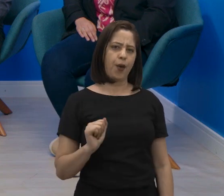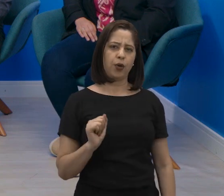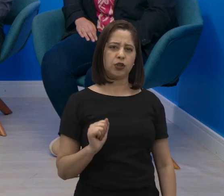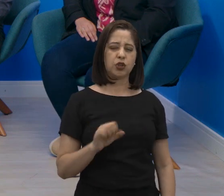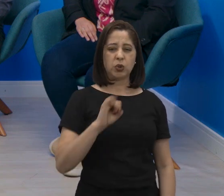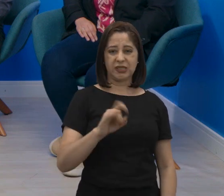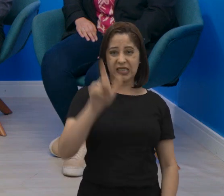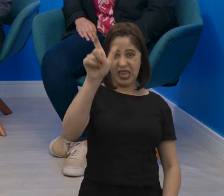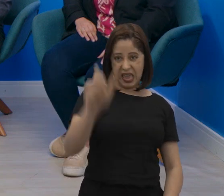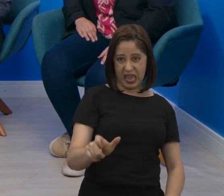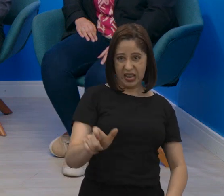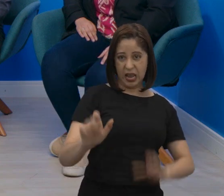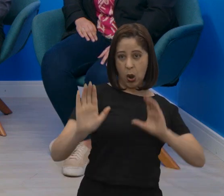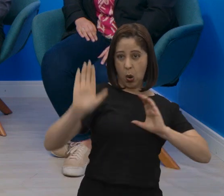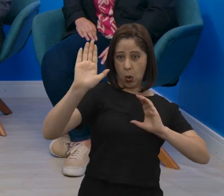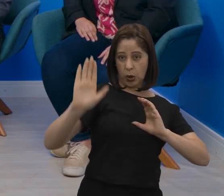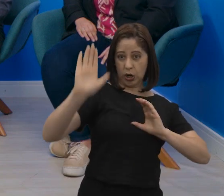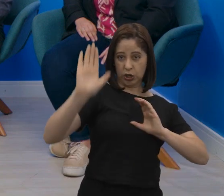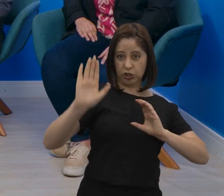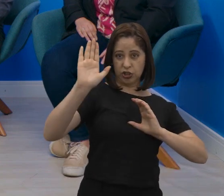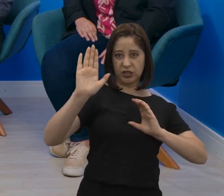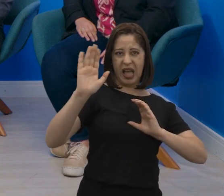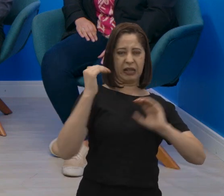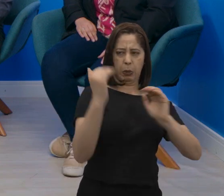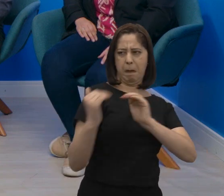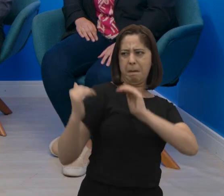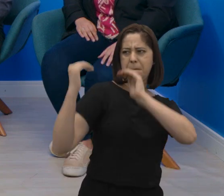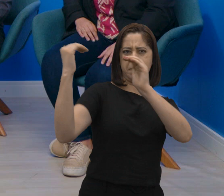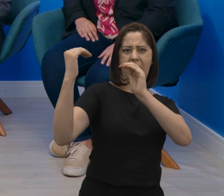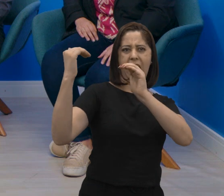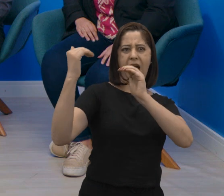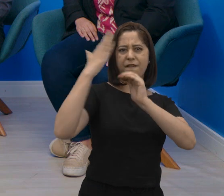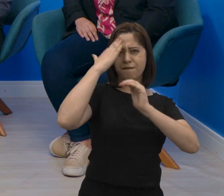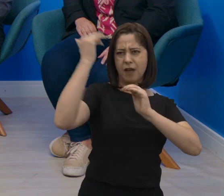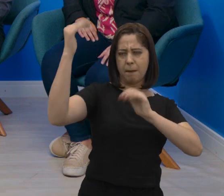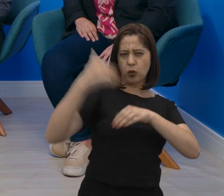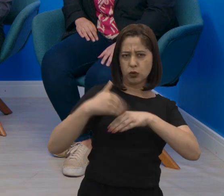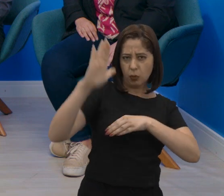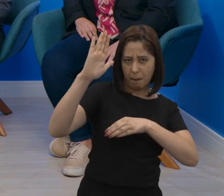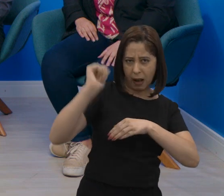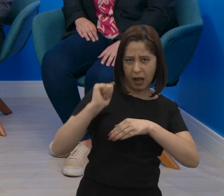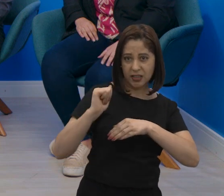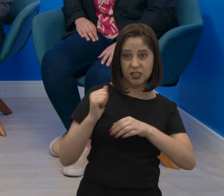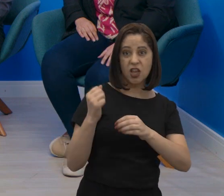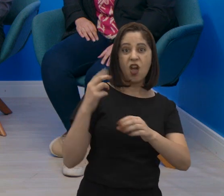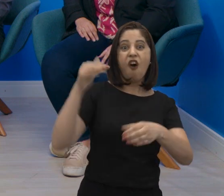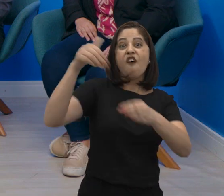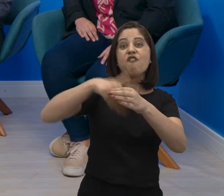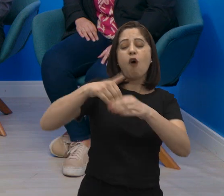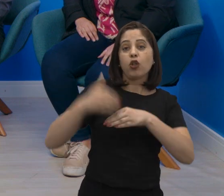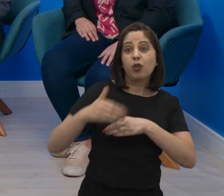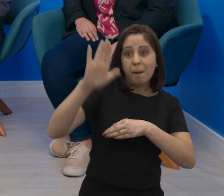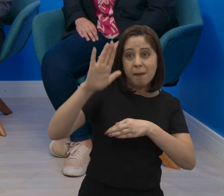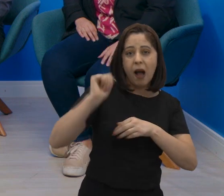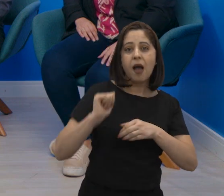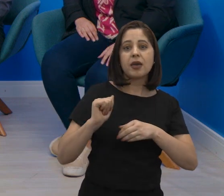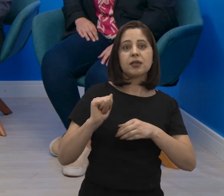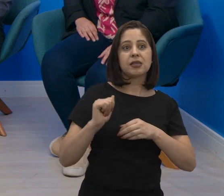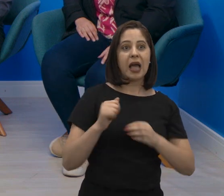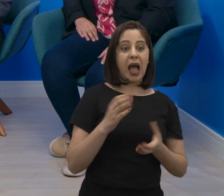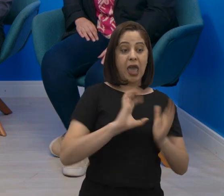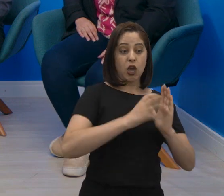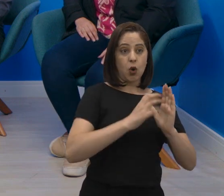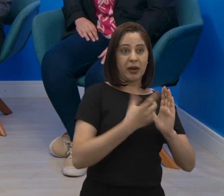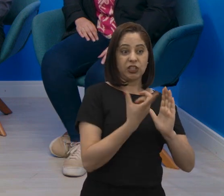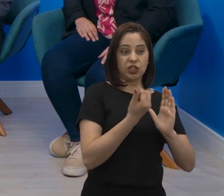aqueles candidatos a vereador, por exemplo, tem um cara que se destaca. O partido pode dar mais espaço para ele, porque ele é o puxador de votos,